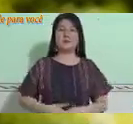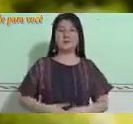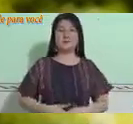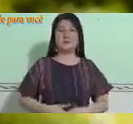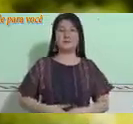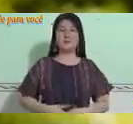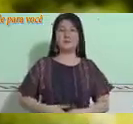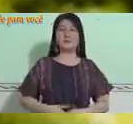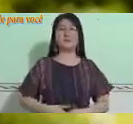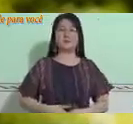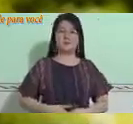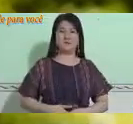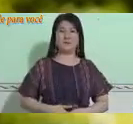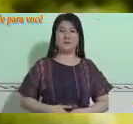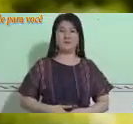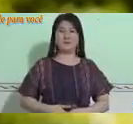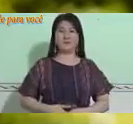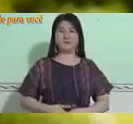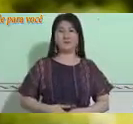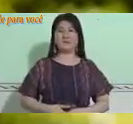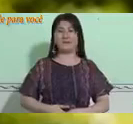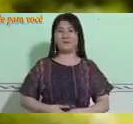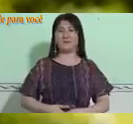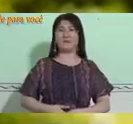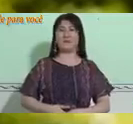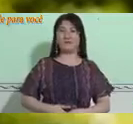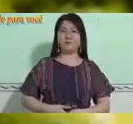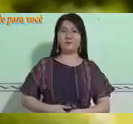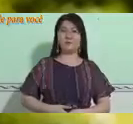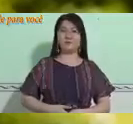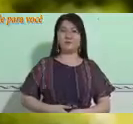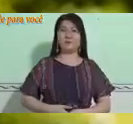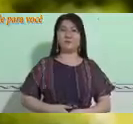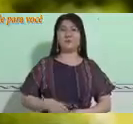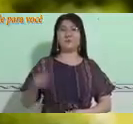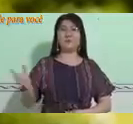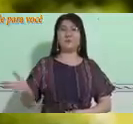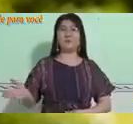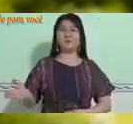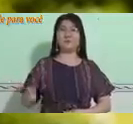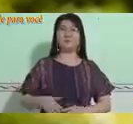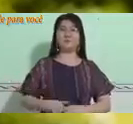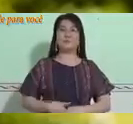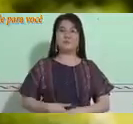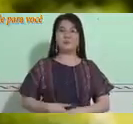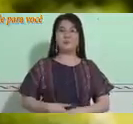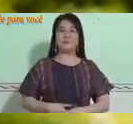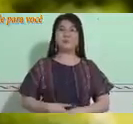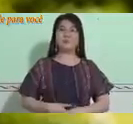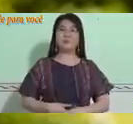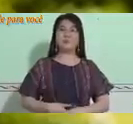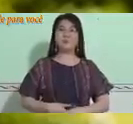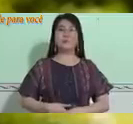Os sintomas da asma no bebê são os mesmos do adulto, mas como o bebê não conseguia explicar o que está sentindo, a